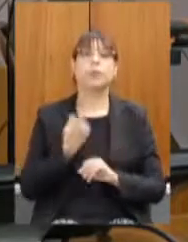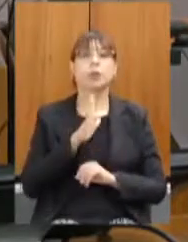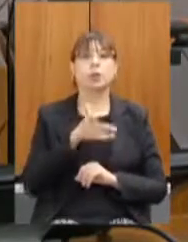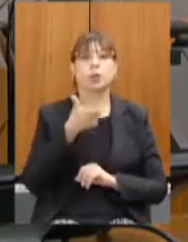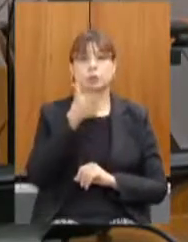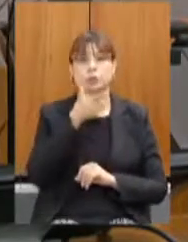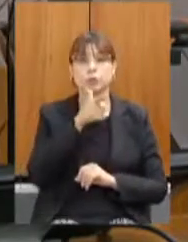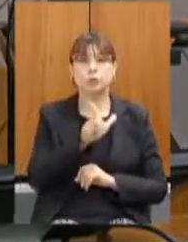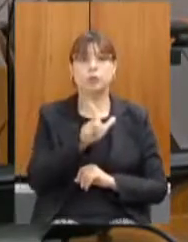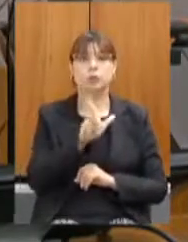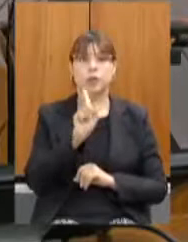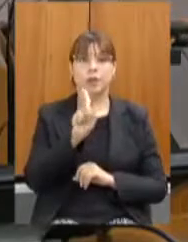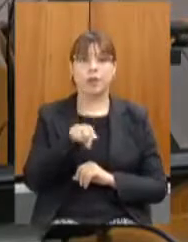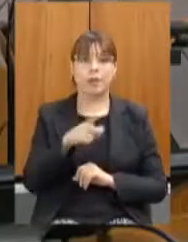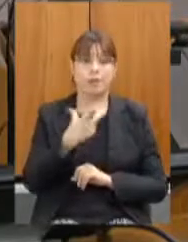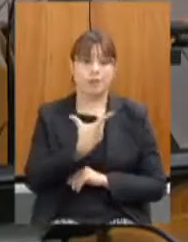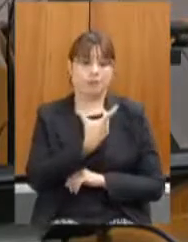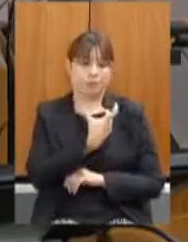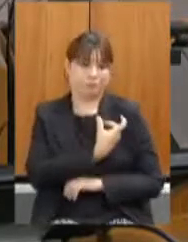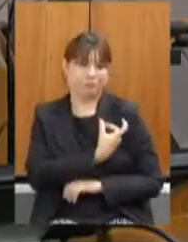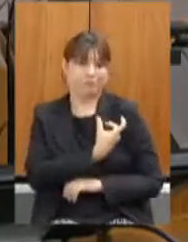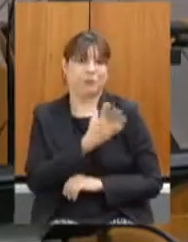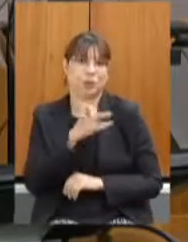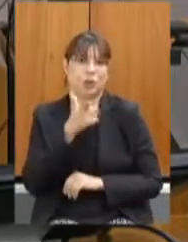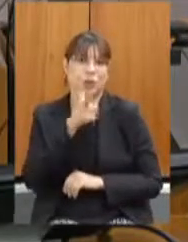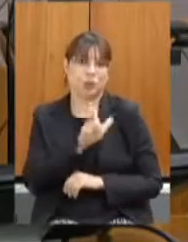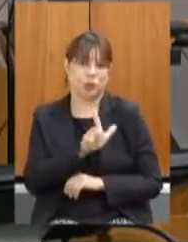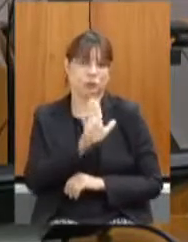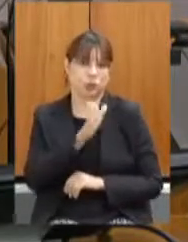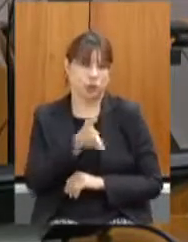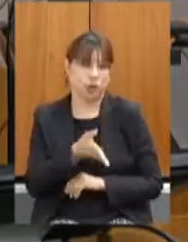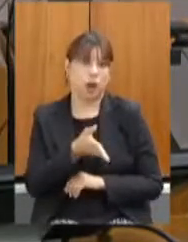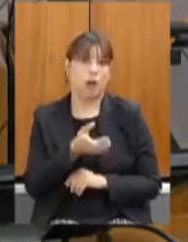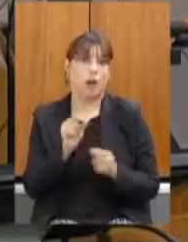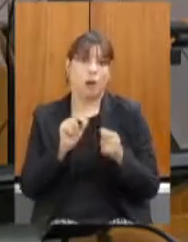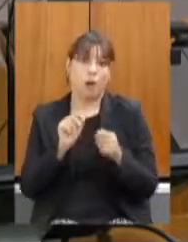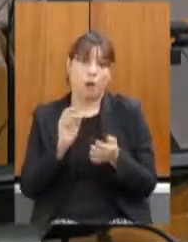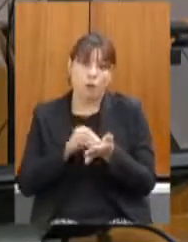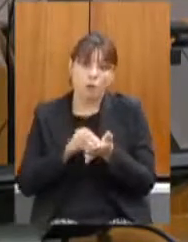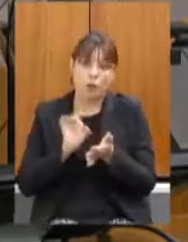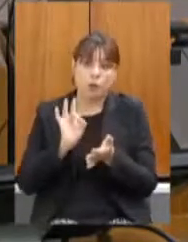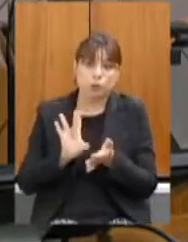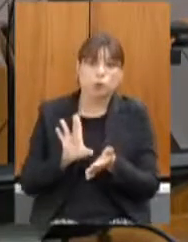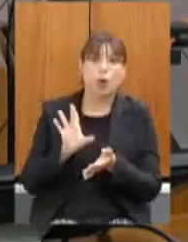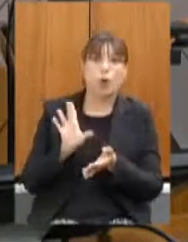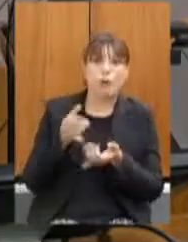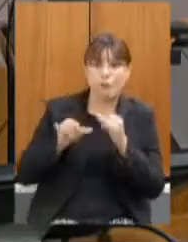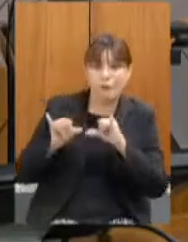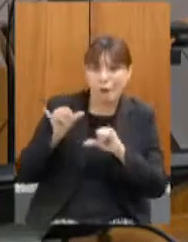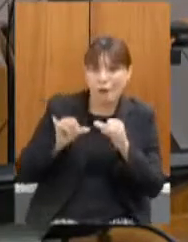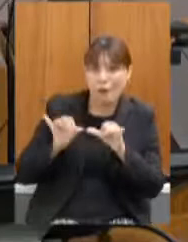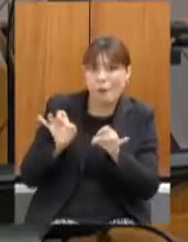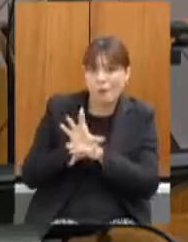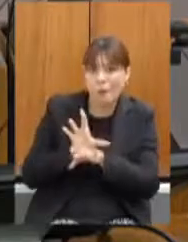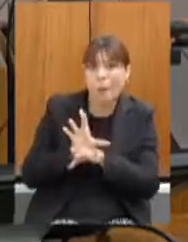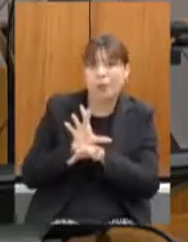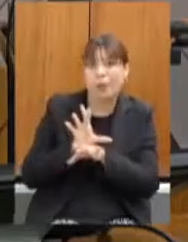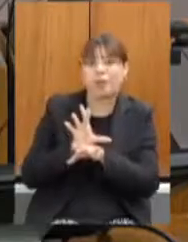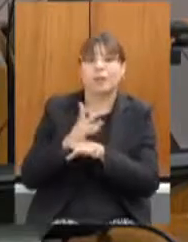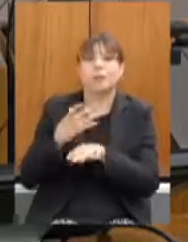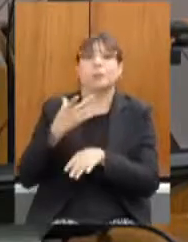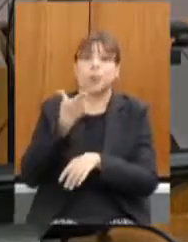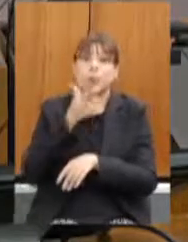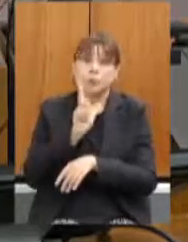seringas agulhas ela já chegaram mais de 35 milhões já estão é com ordem de fornecimento pronto de chegando o